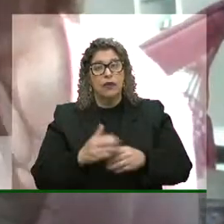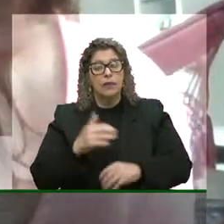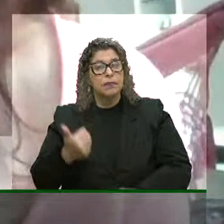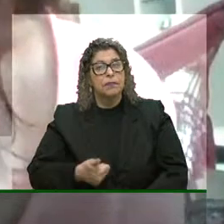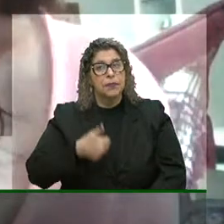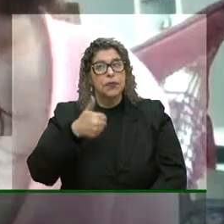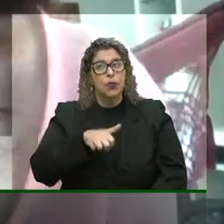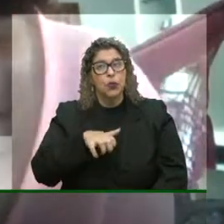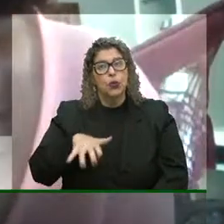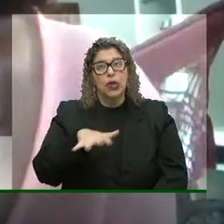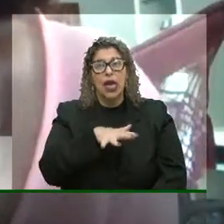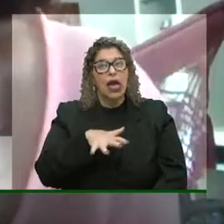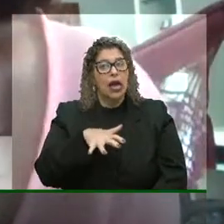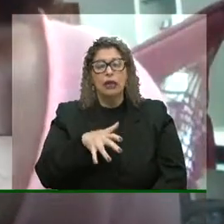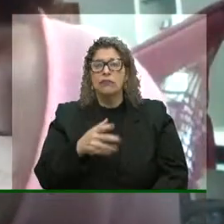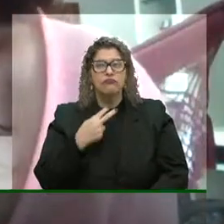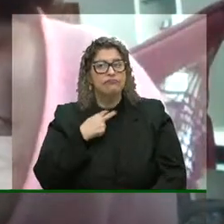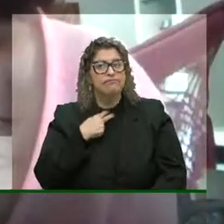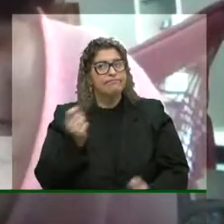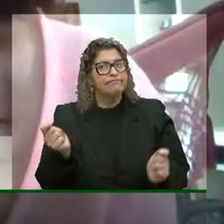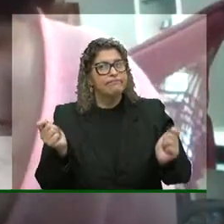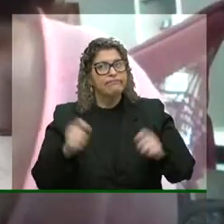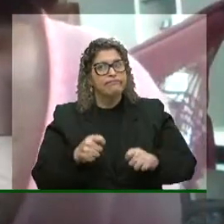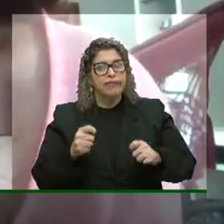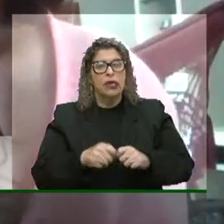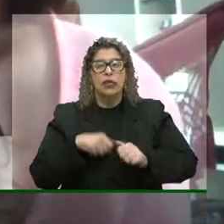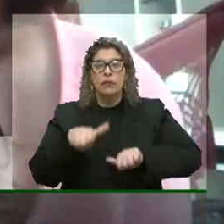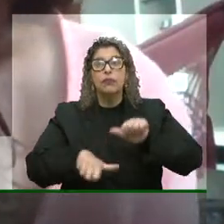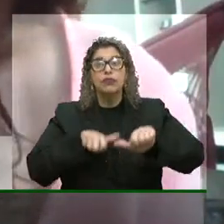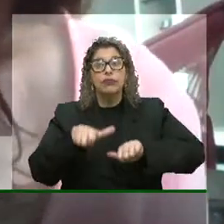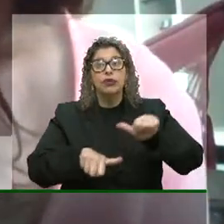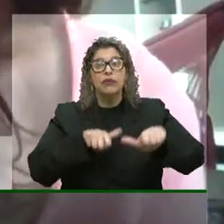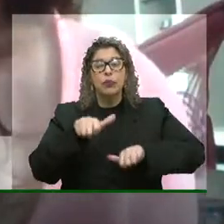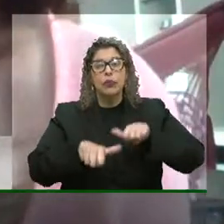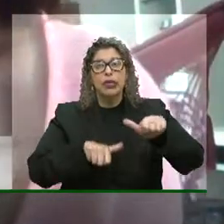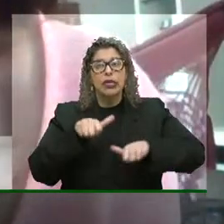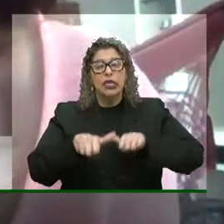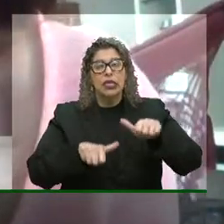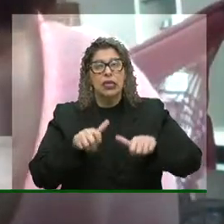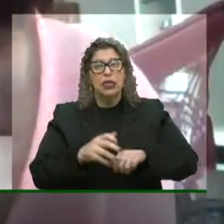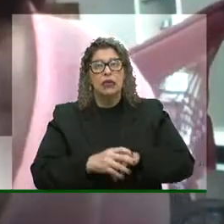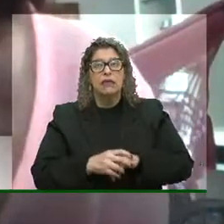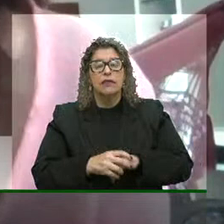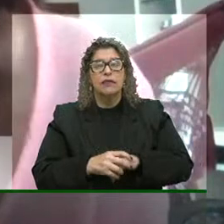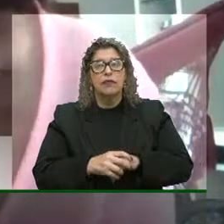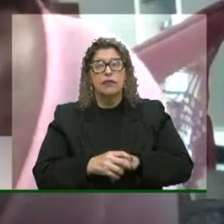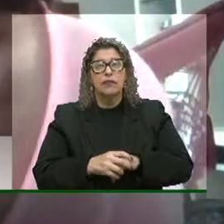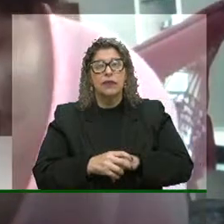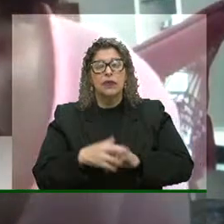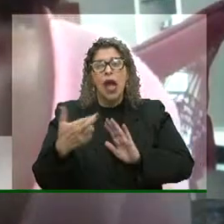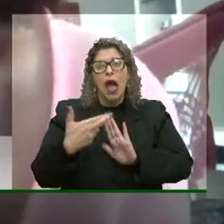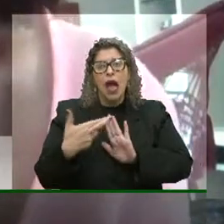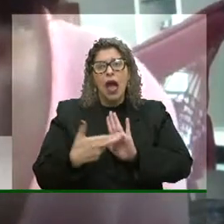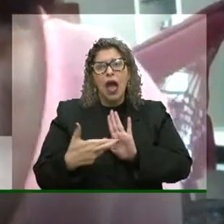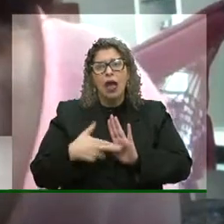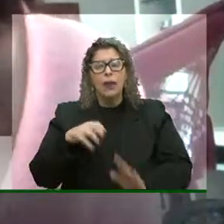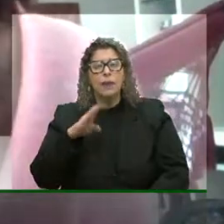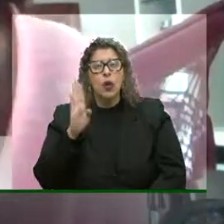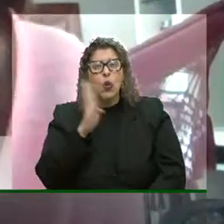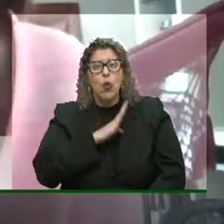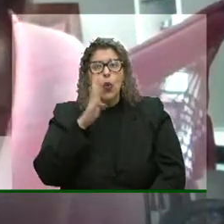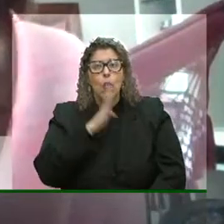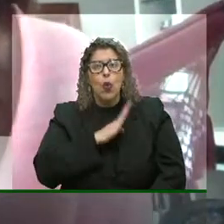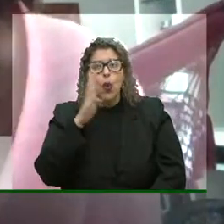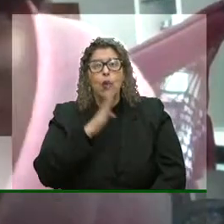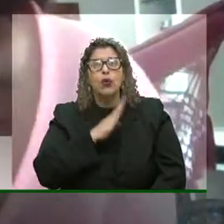lugar, que não era possível tamanhas mudanças sem um regime de urgência,